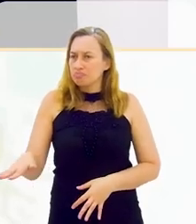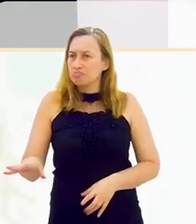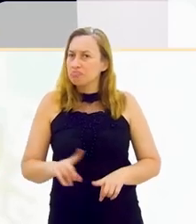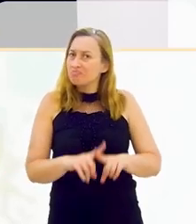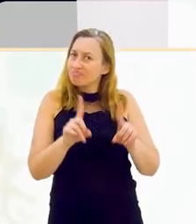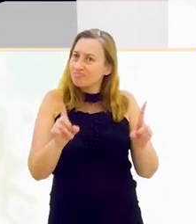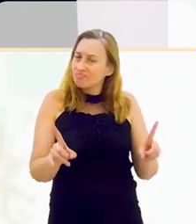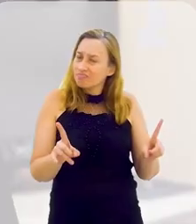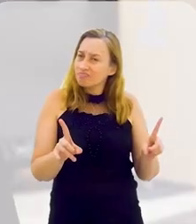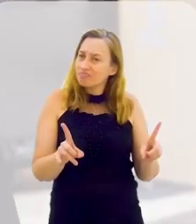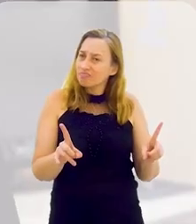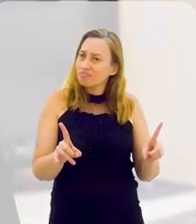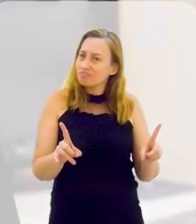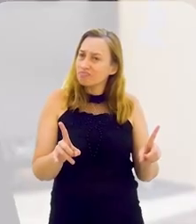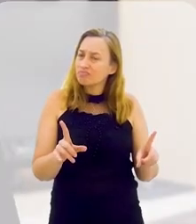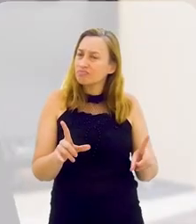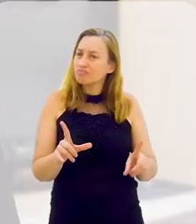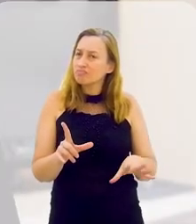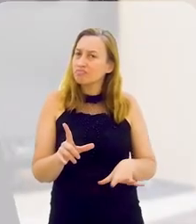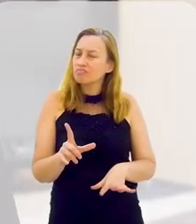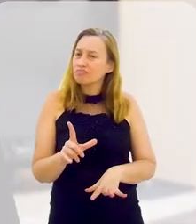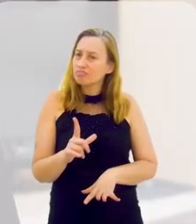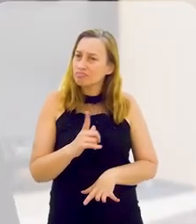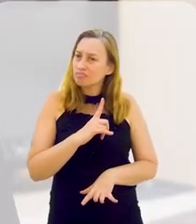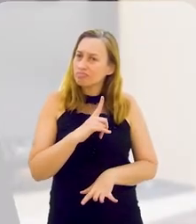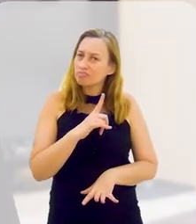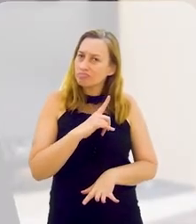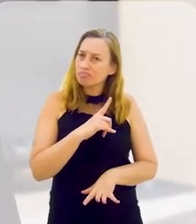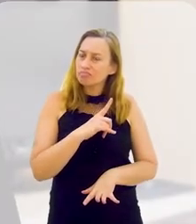das comunidades, mas se